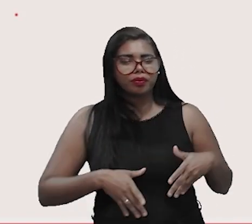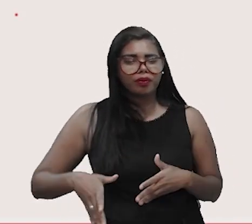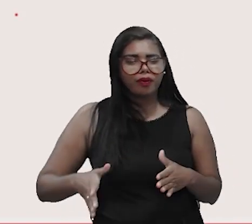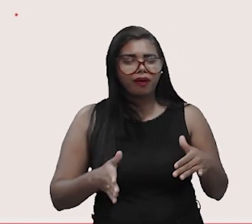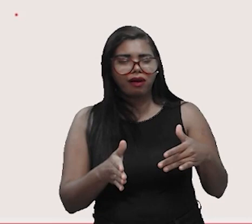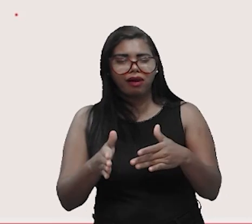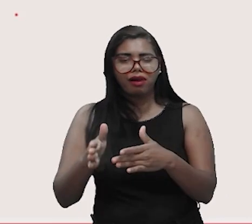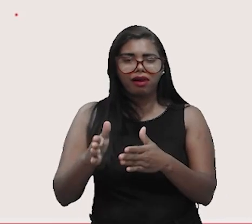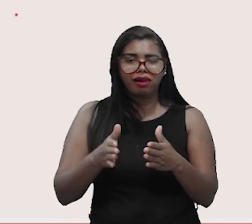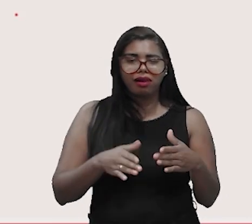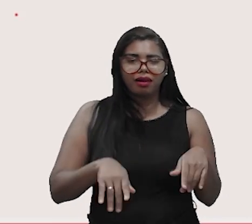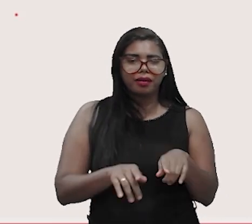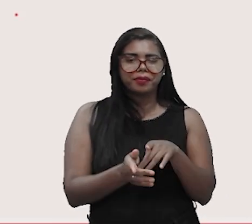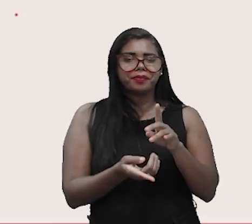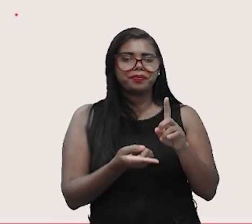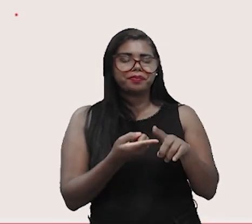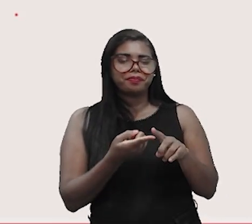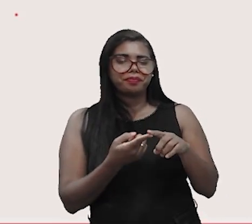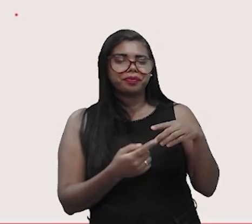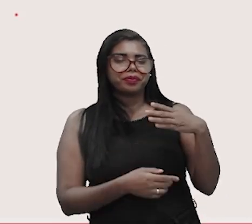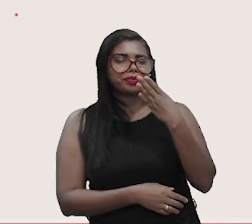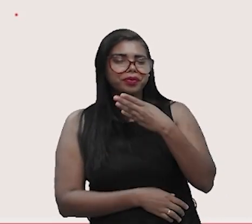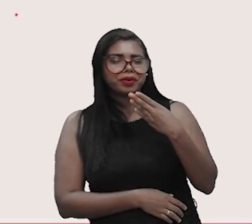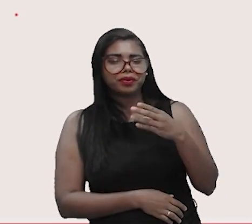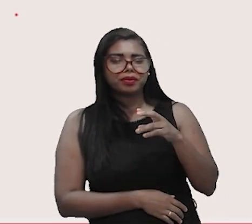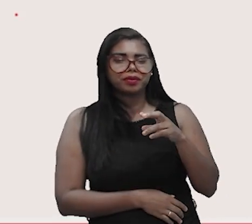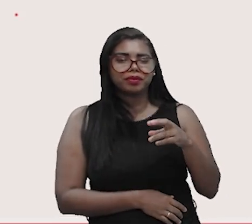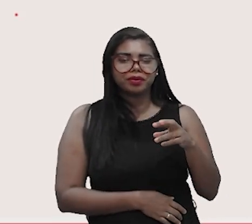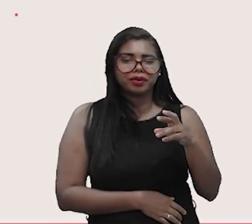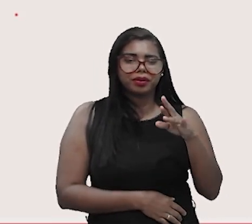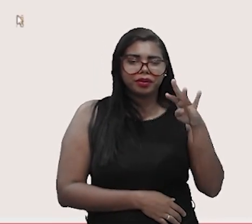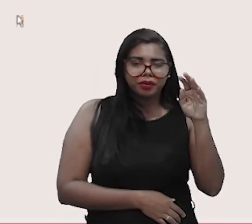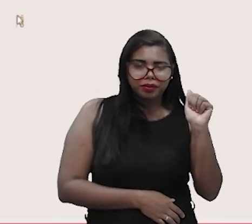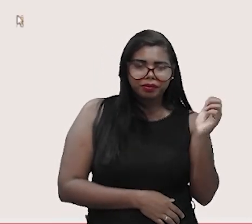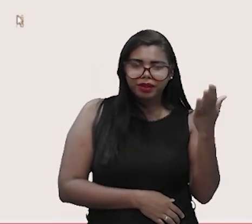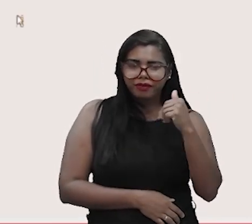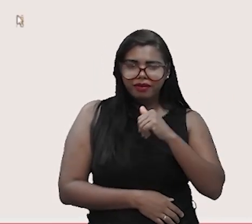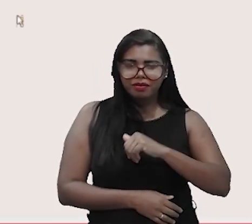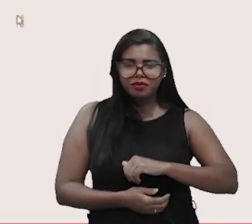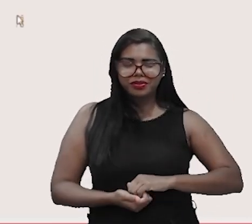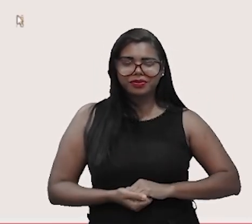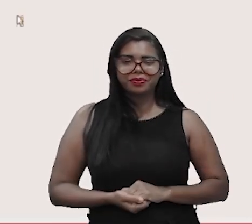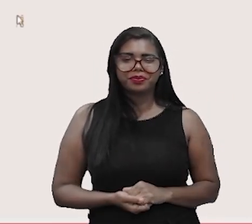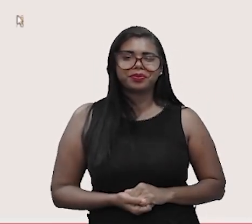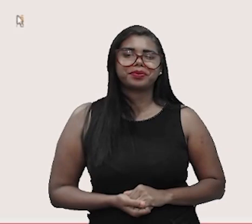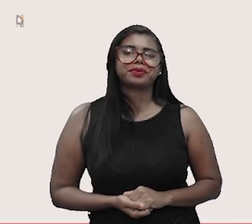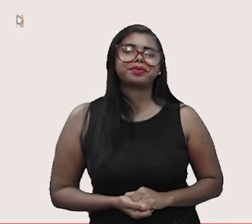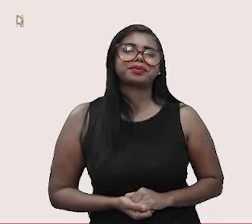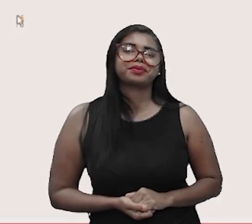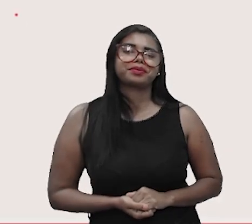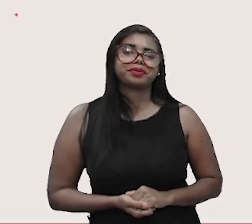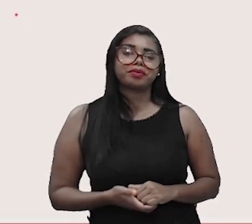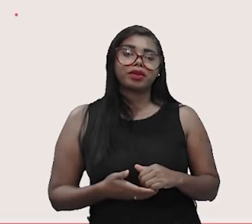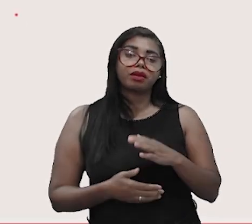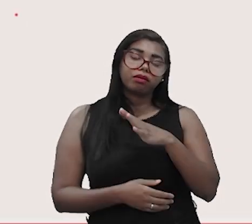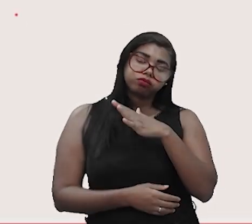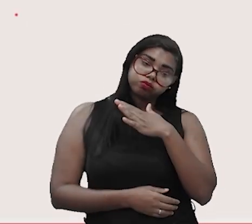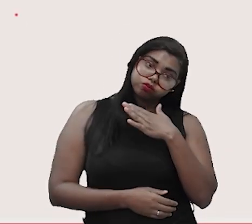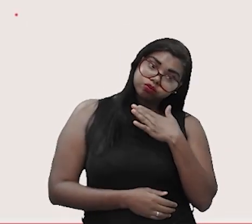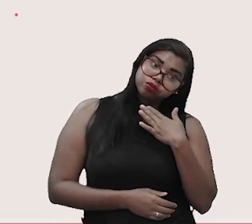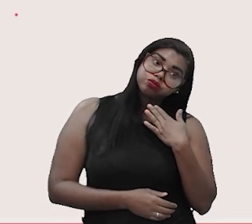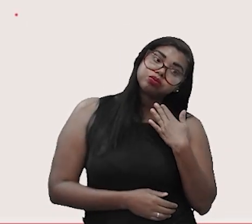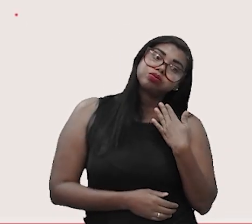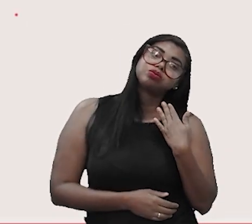vim, binho, bel, bia, quim. Vamos embora. Quando eu morrer, aí